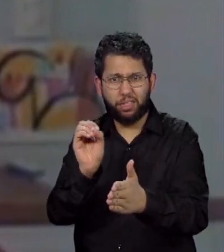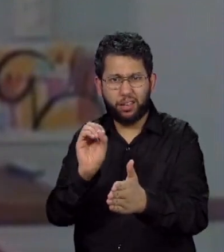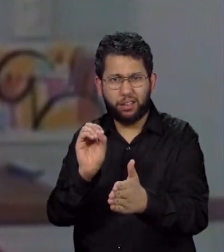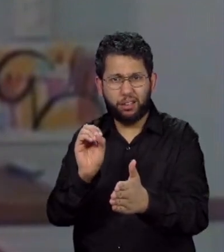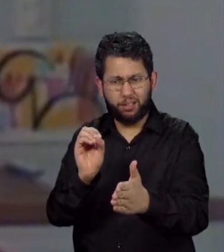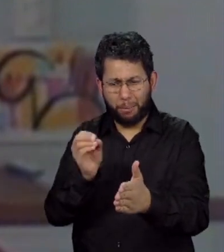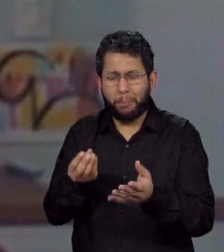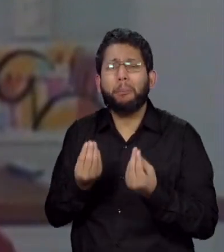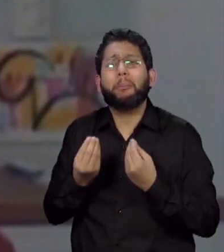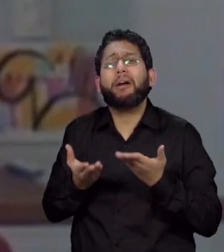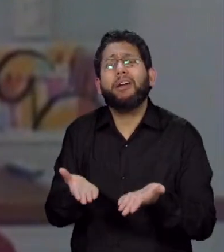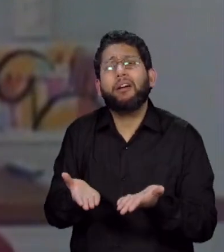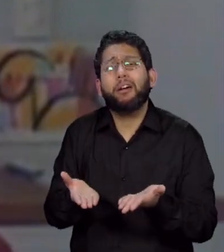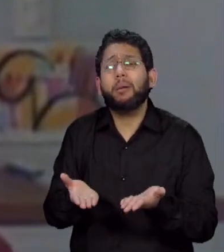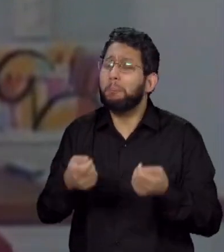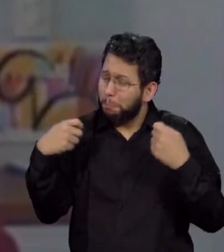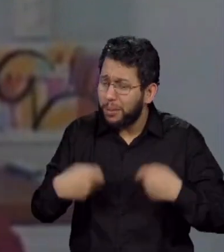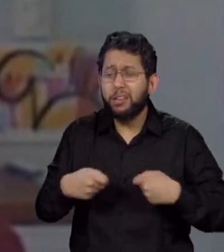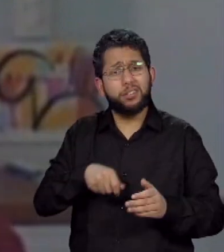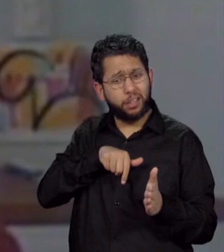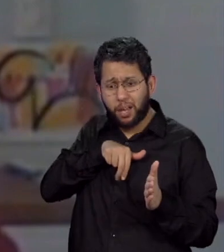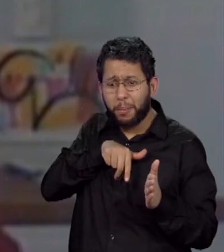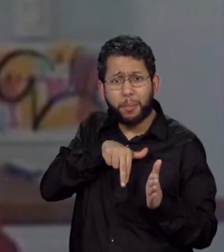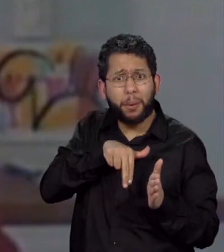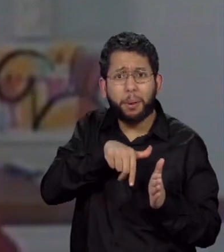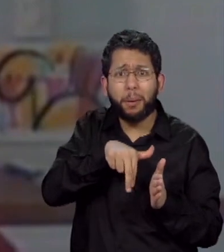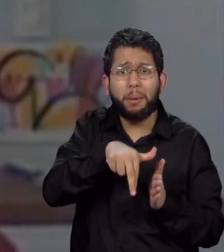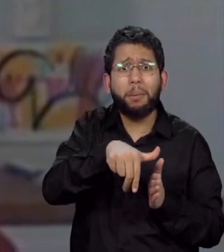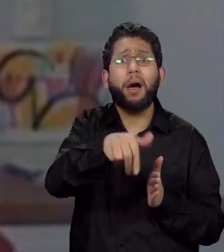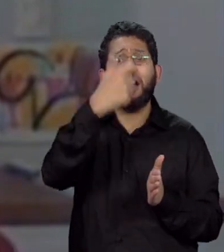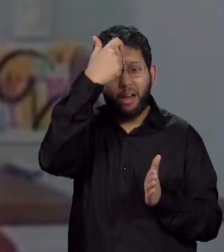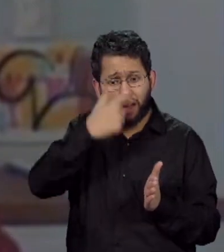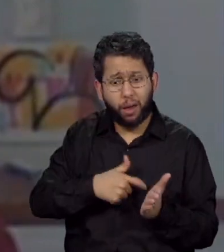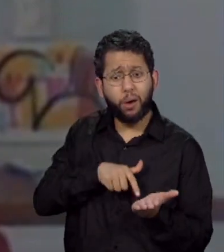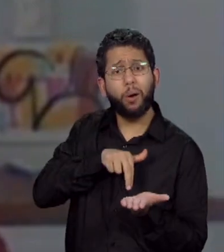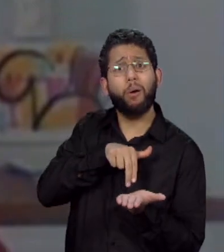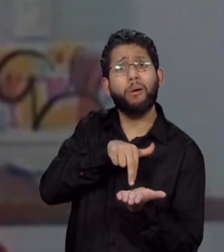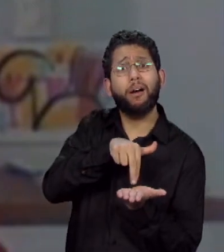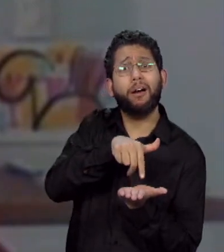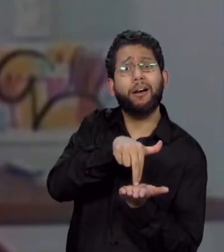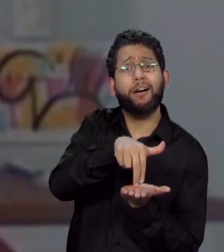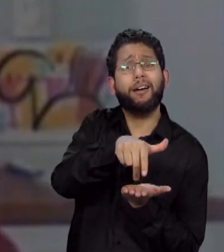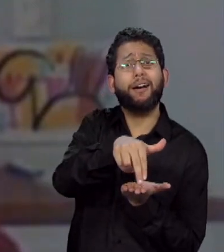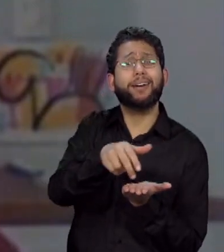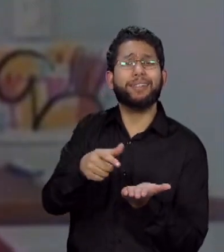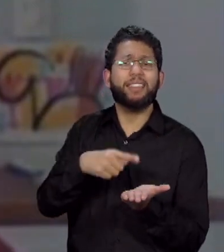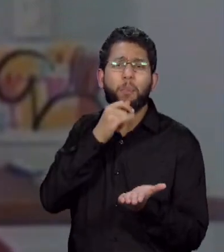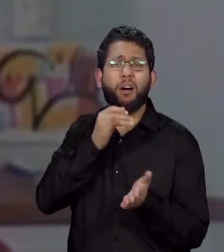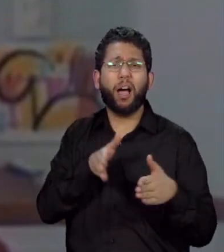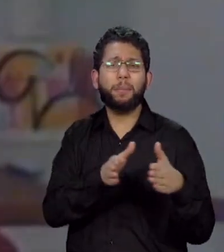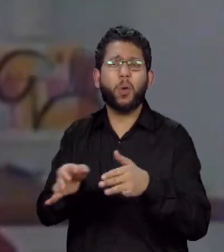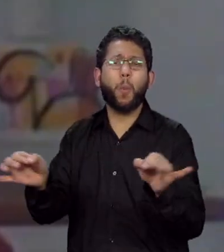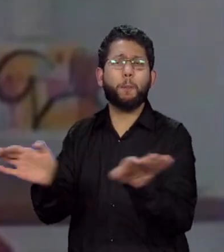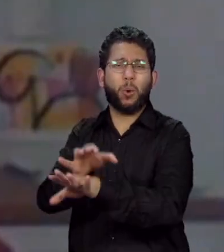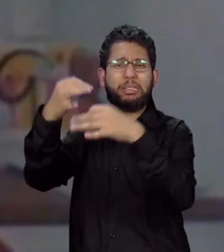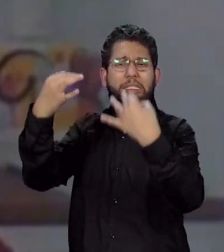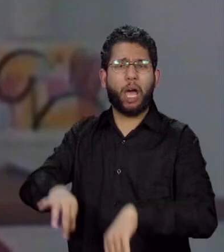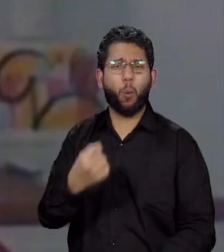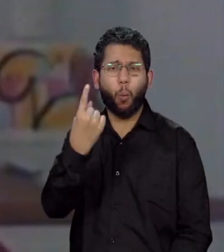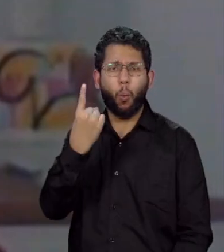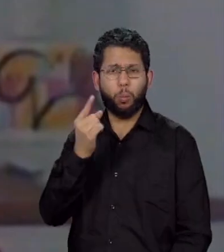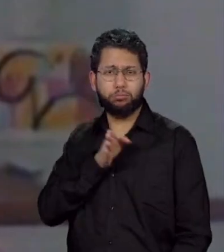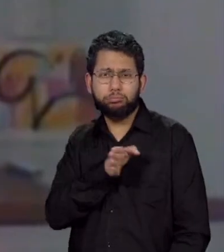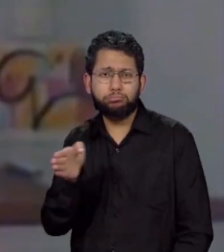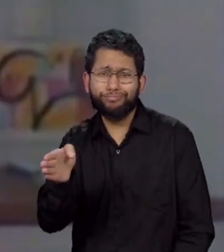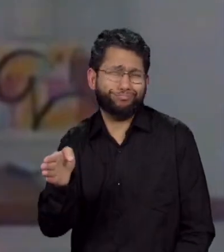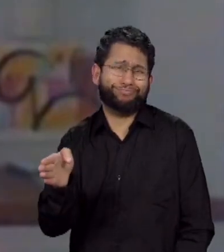caminho profissional se faz ao caminhar, né? Não existe uma trajetória pré-determinada. Então inicia, que eu acho que não vai